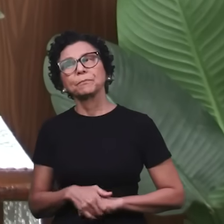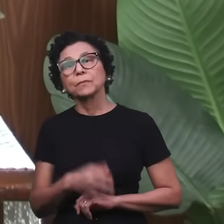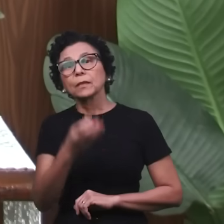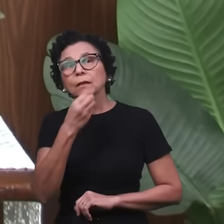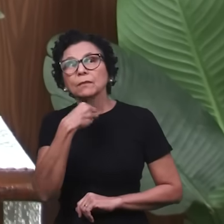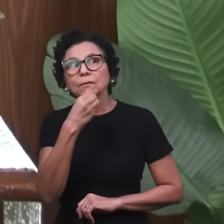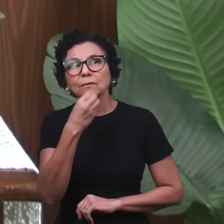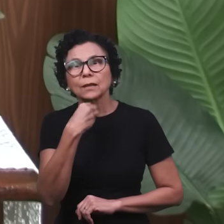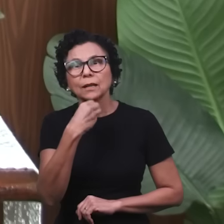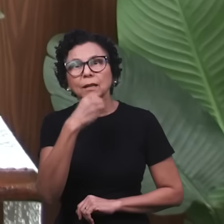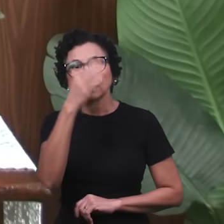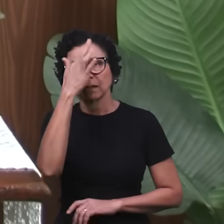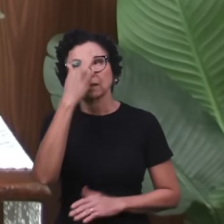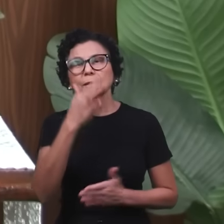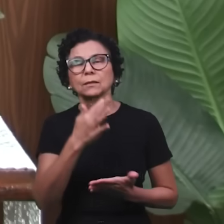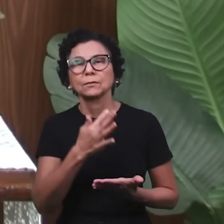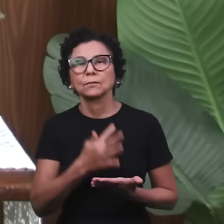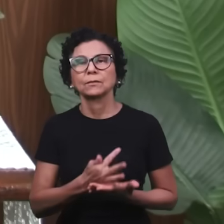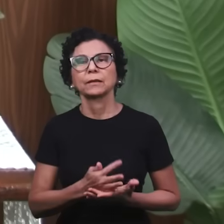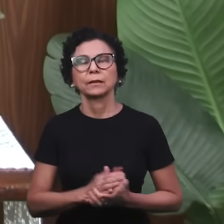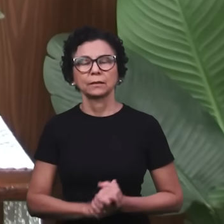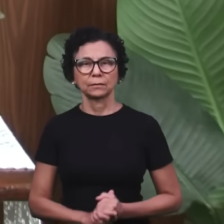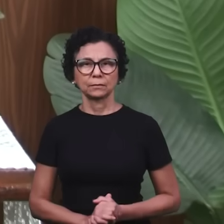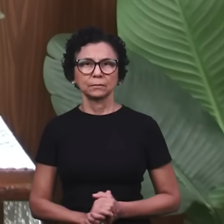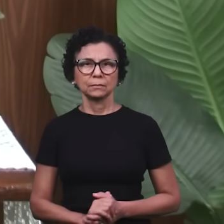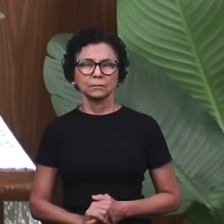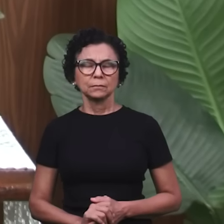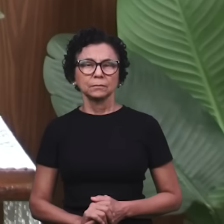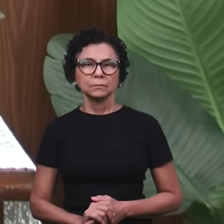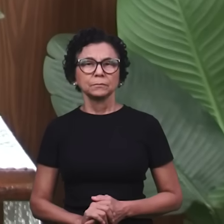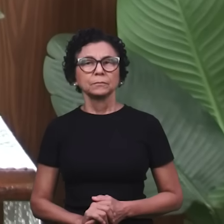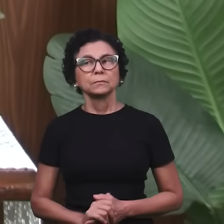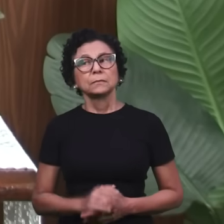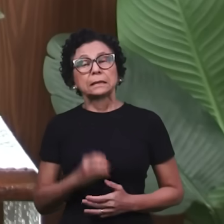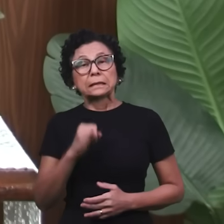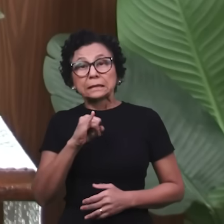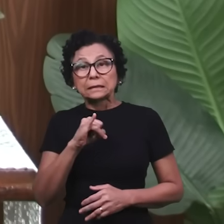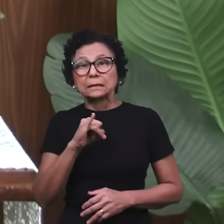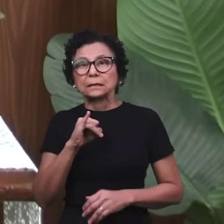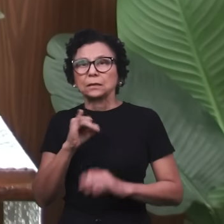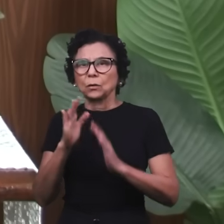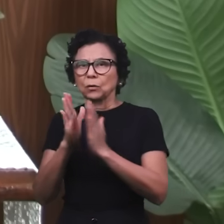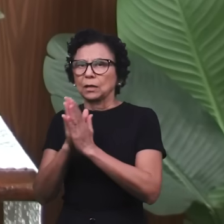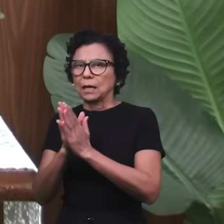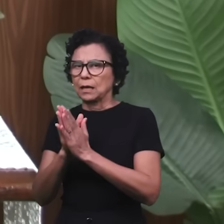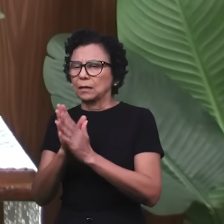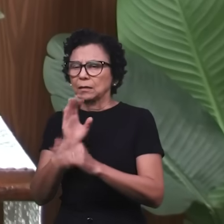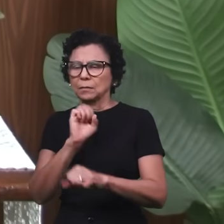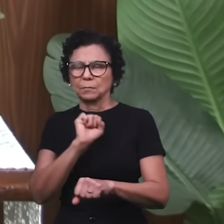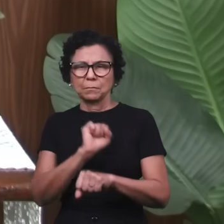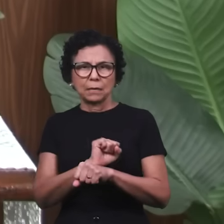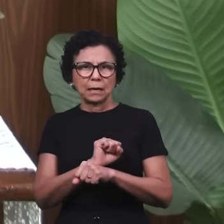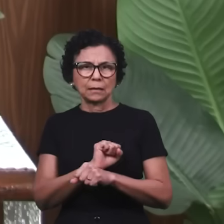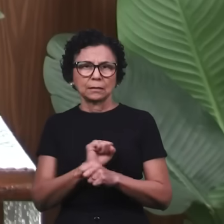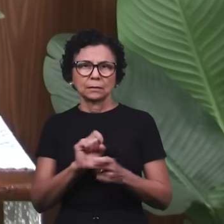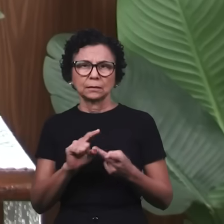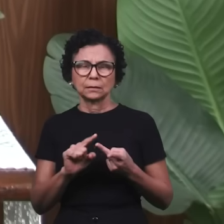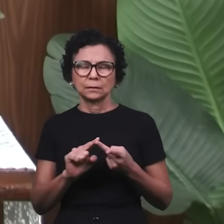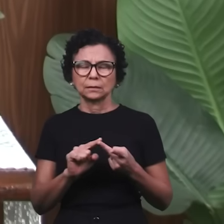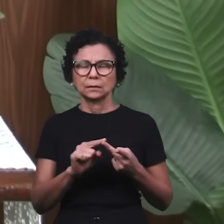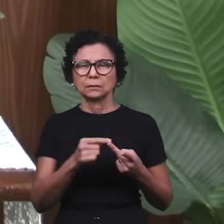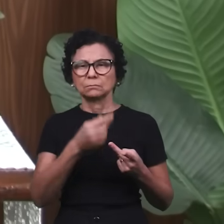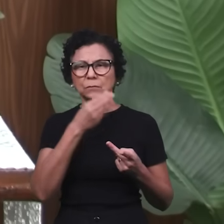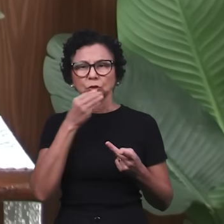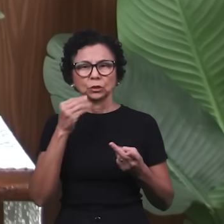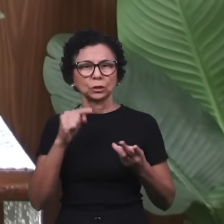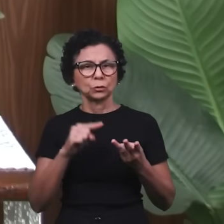enfraquecemos? Quando nós paramos de orar, quando nós deixamos de jejuar pelas nossas famílias, pelas nossas igrejas